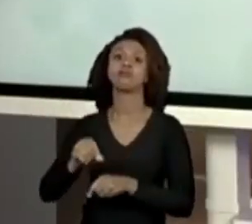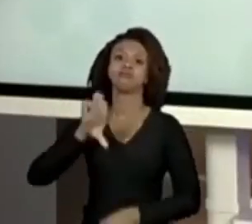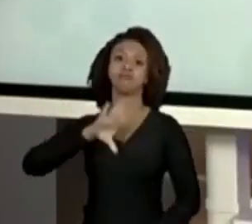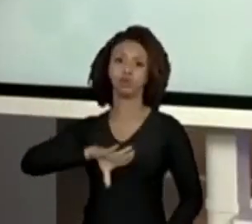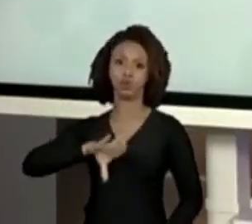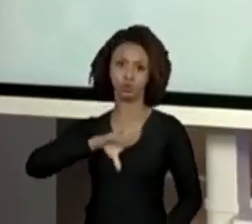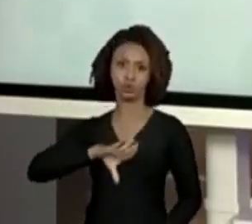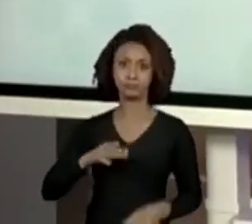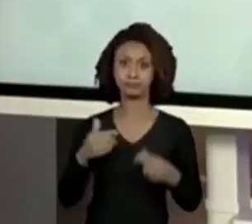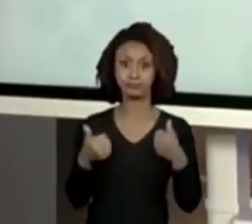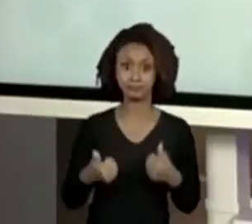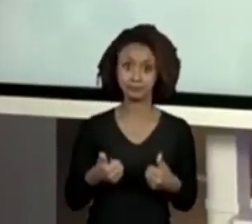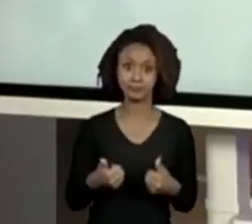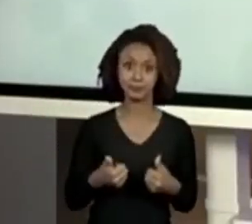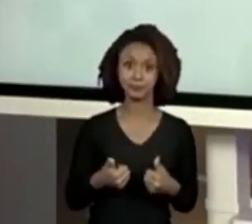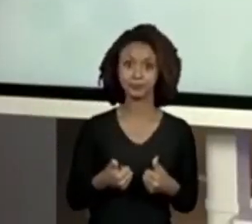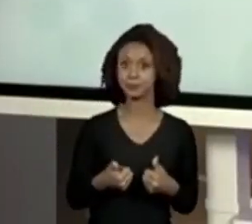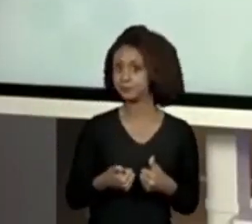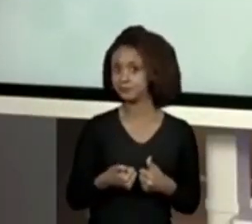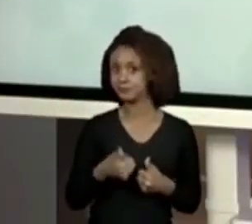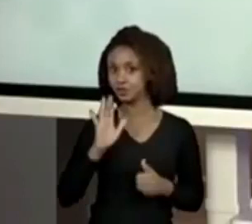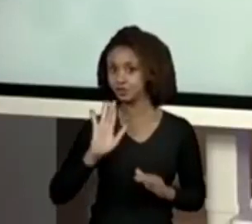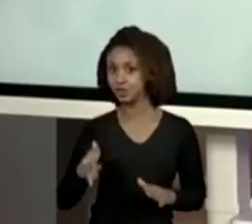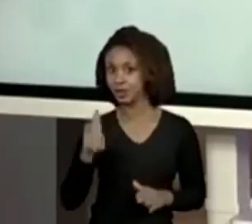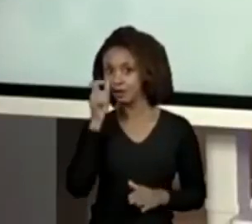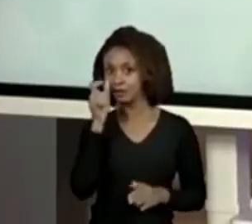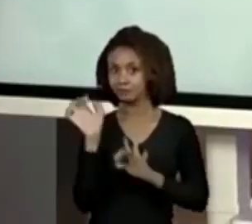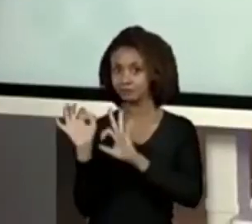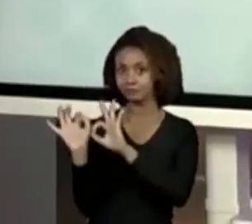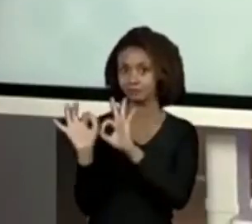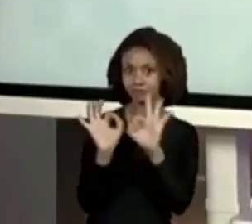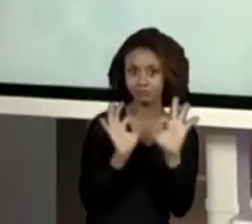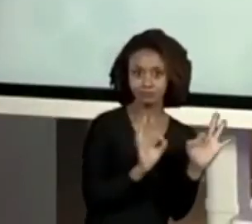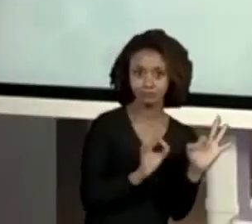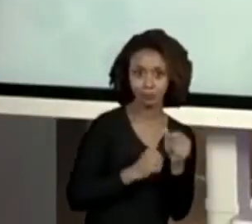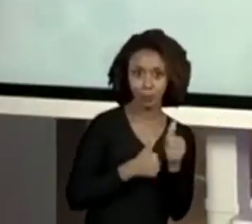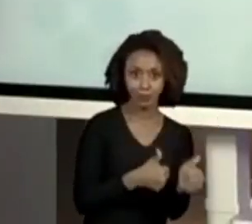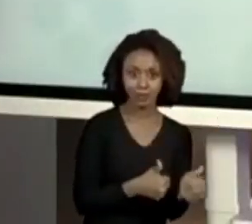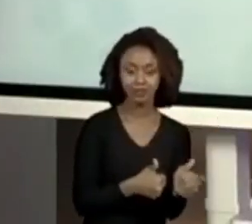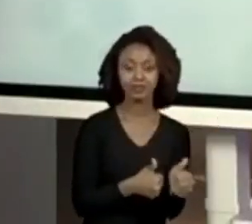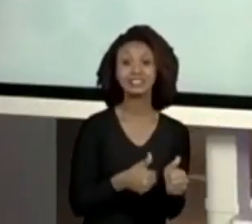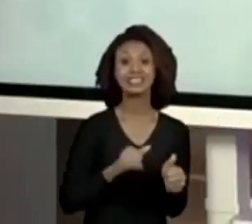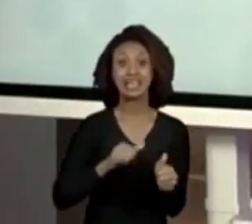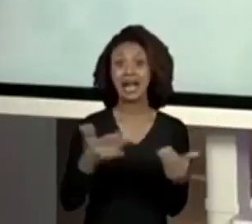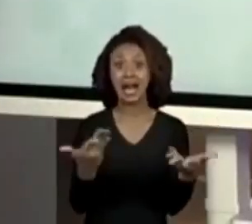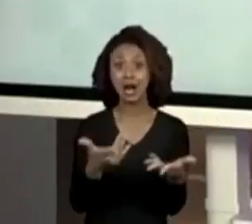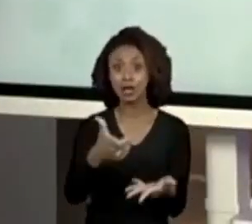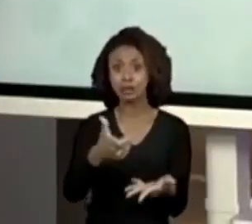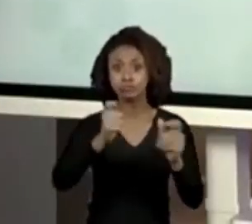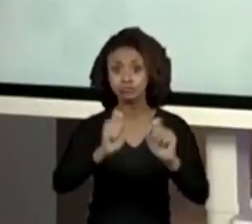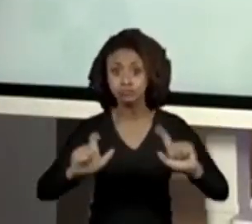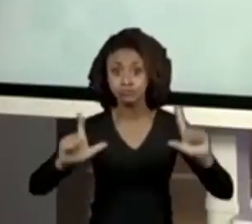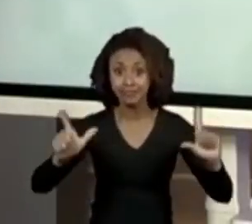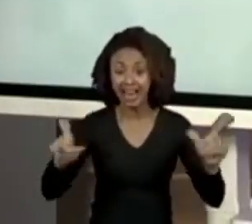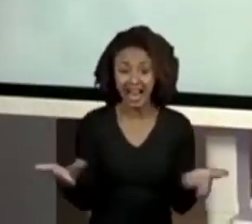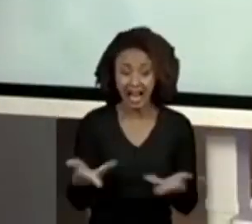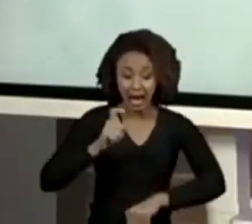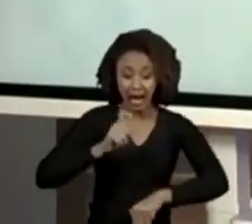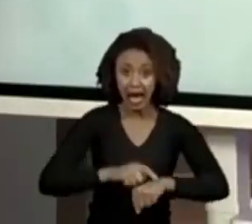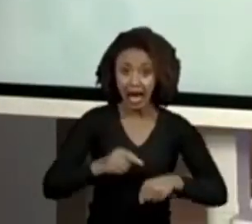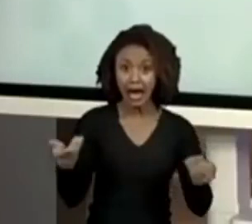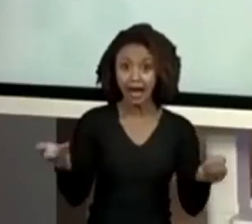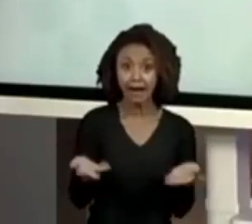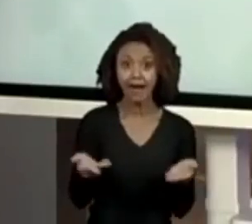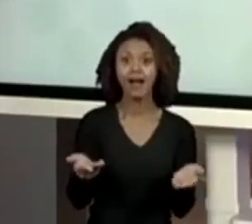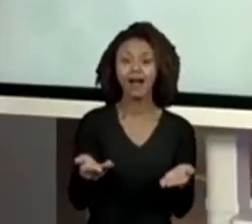portuguesa, tá bom? E aí, vocês estão acompanhando a gente? Se você chegou agorinha, nesse instante, para